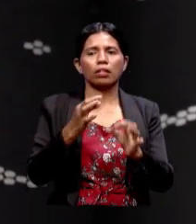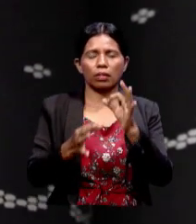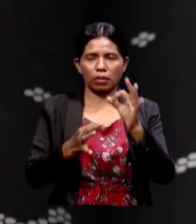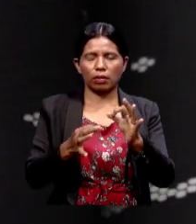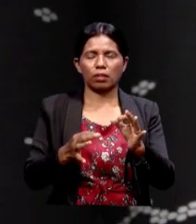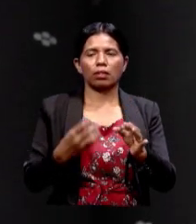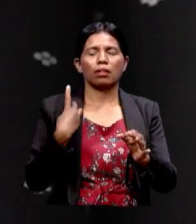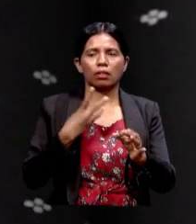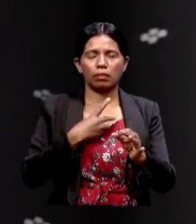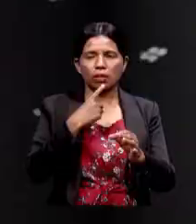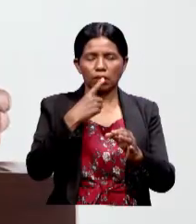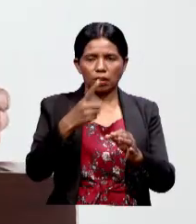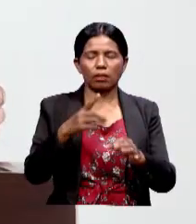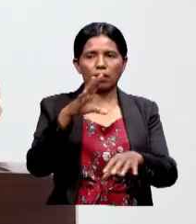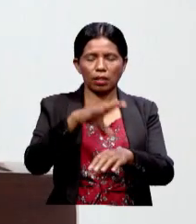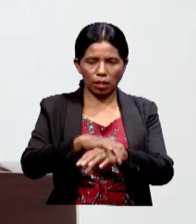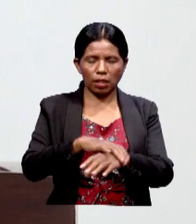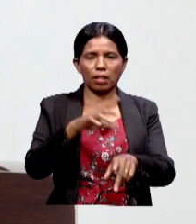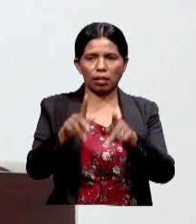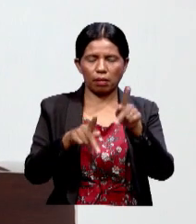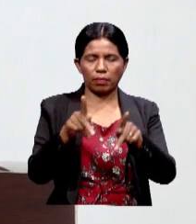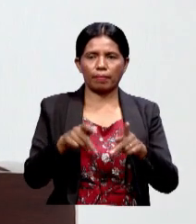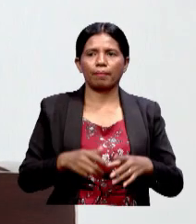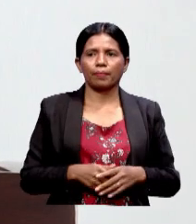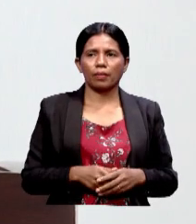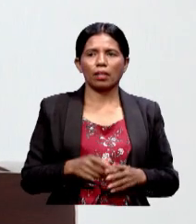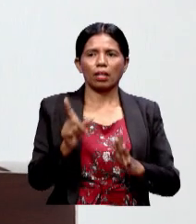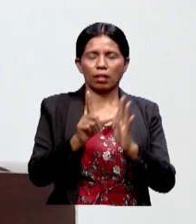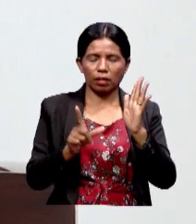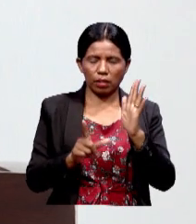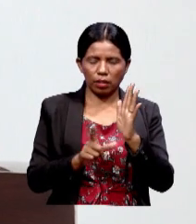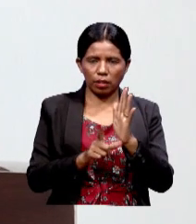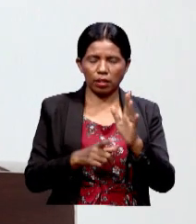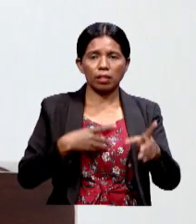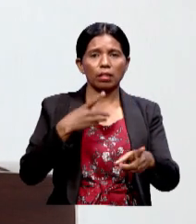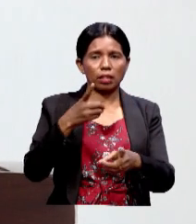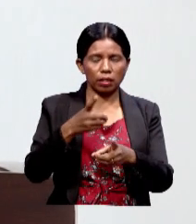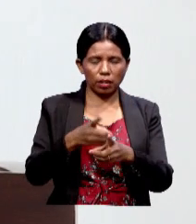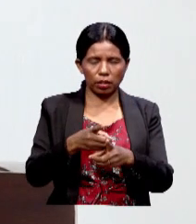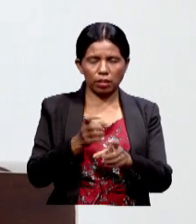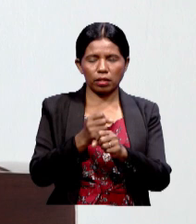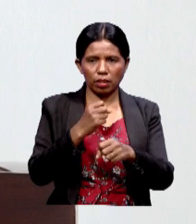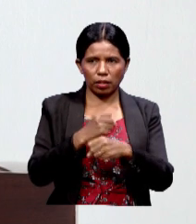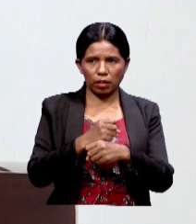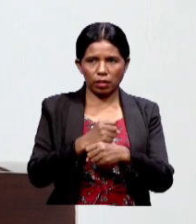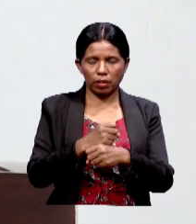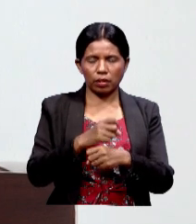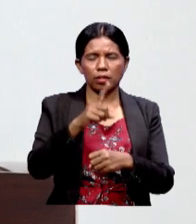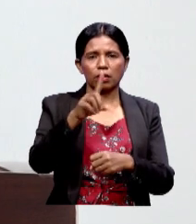foi em condena, mano. Nebe a lei de direito do autor né, se halo de disseminação nia